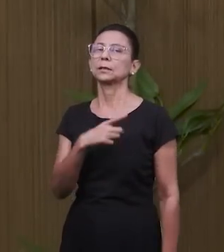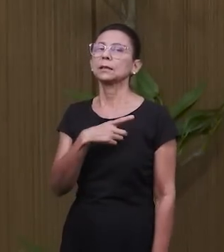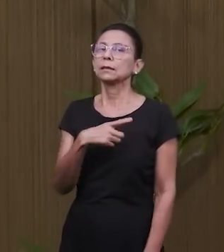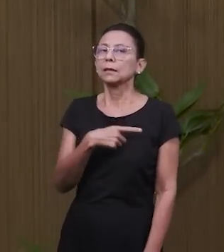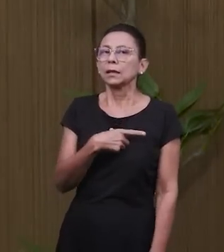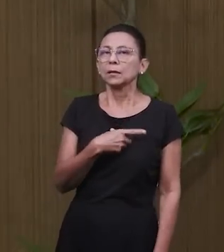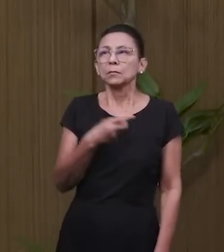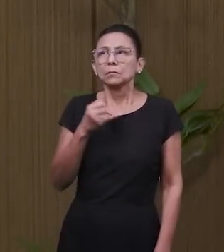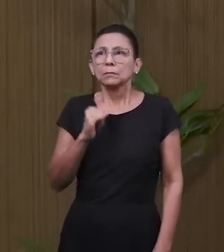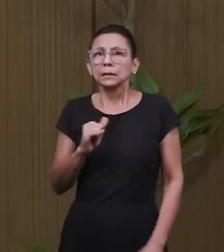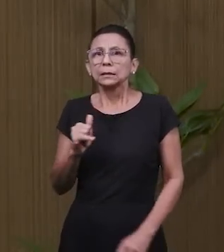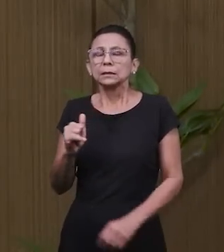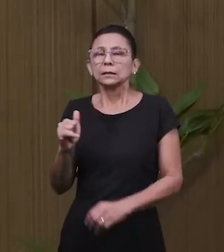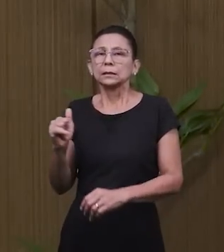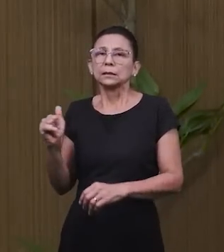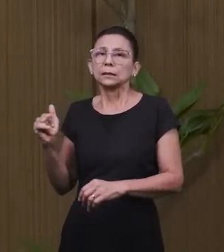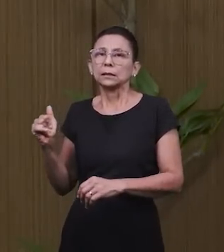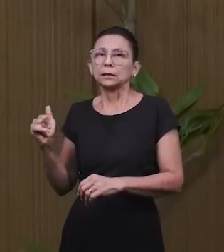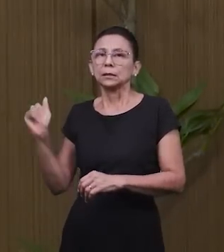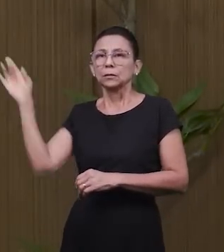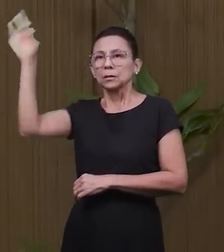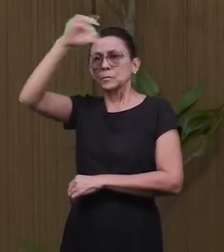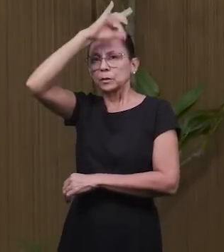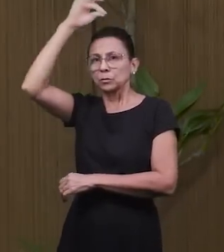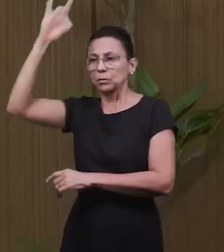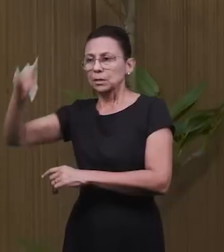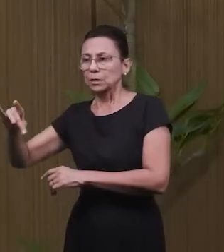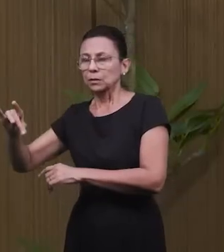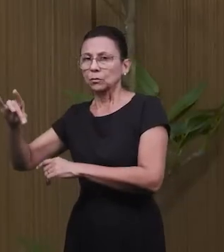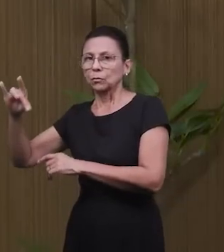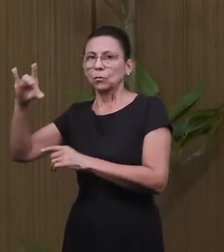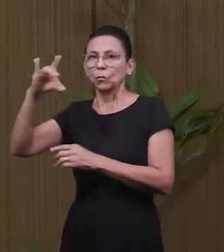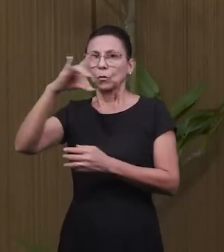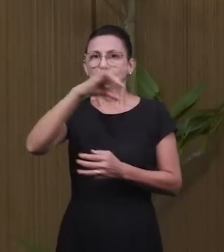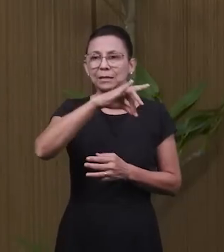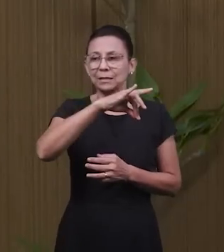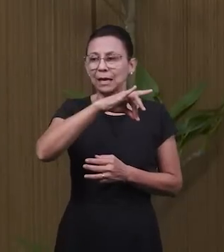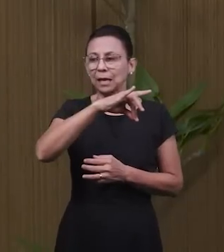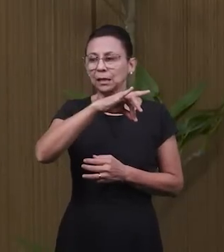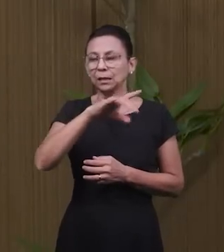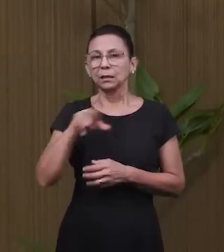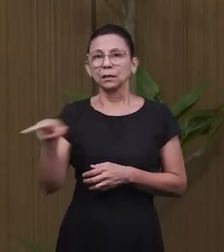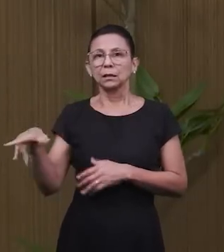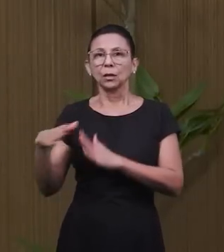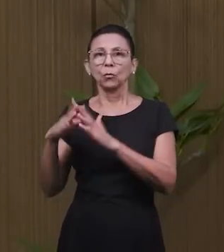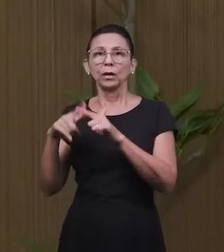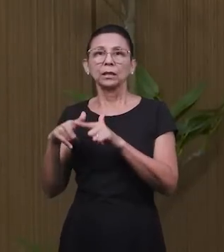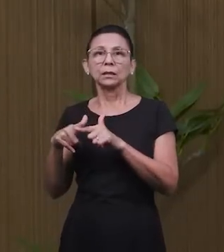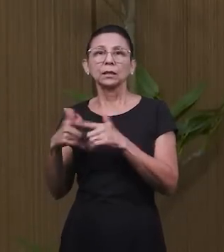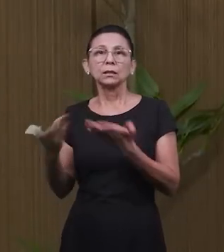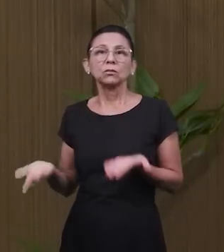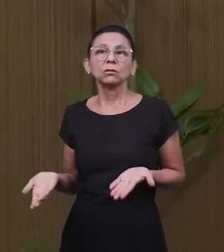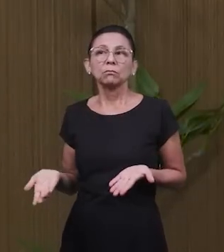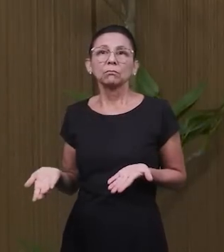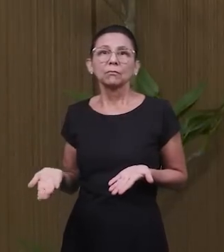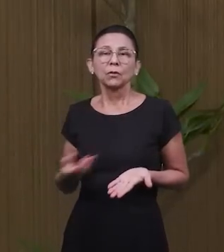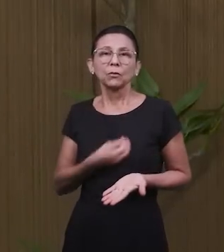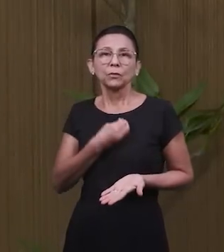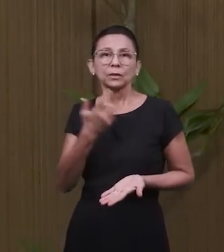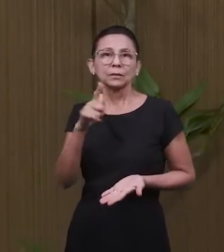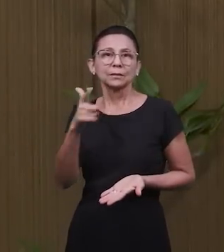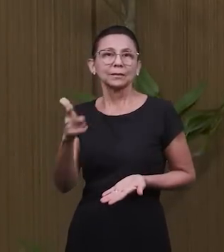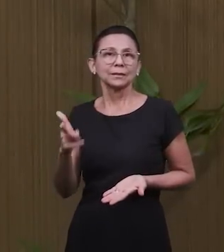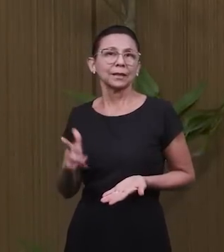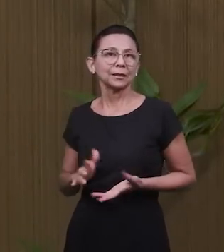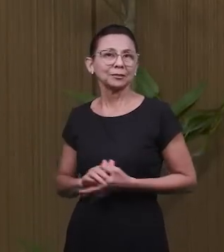do corpo, é um corpo morto. Mas o Espírito, ele dá vida ao corpo. Então, o corpo é corpo de